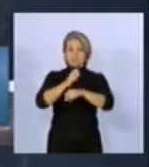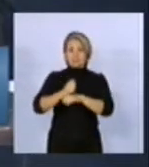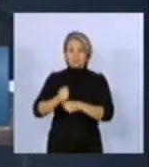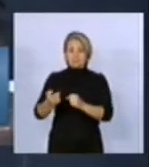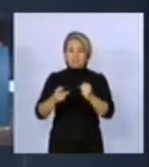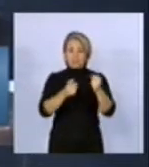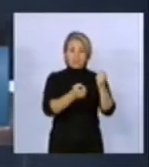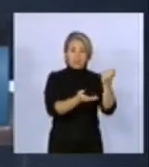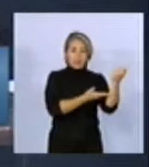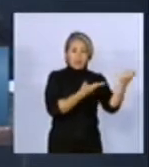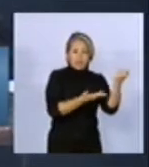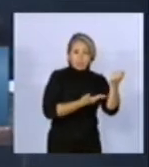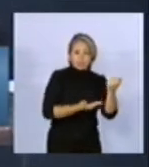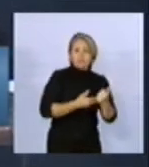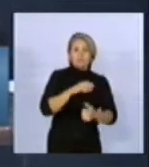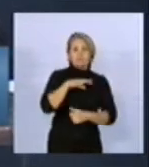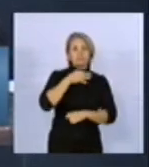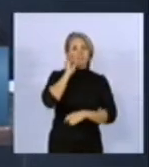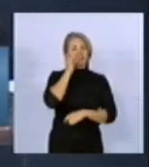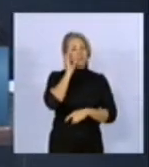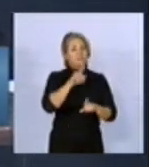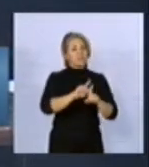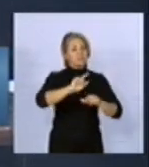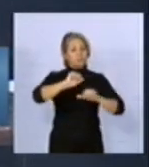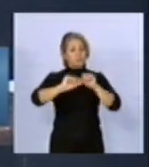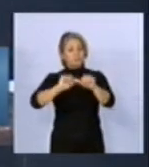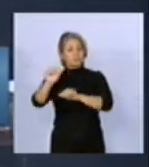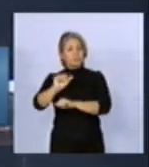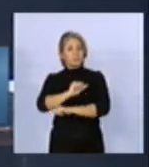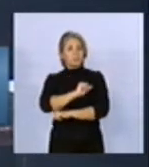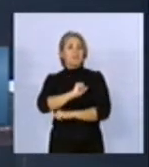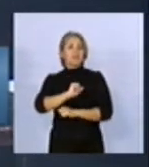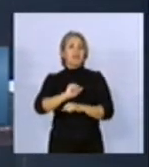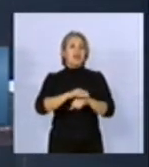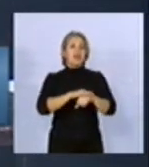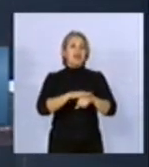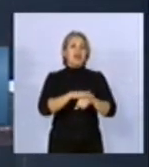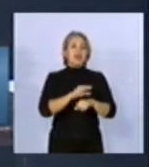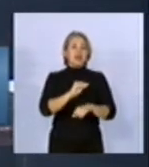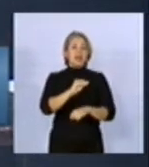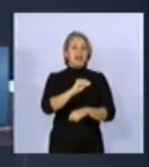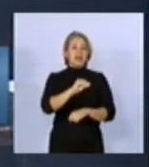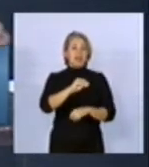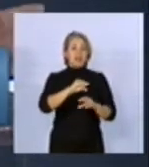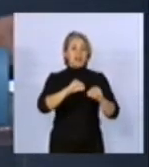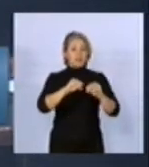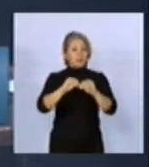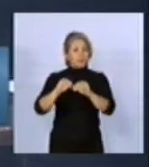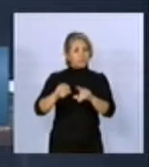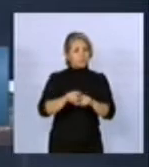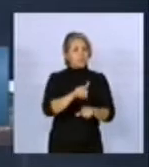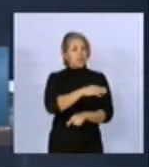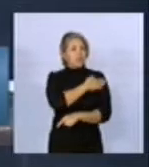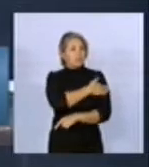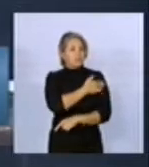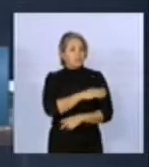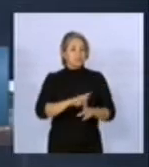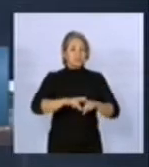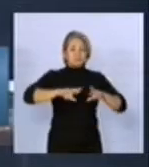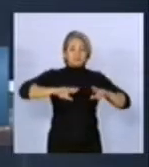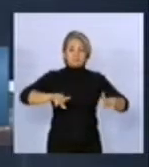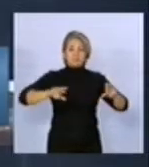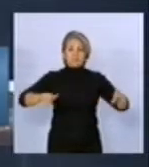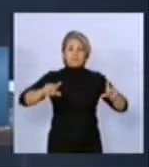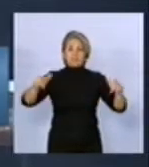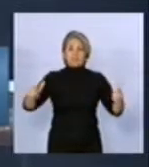café passando Atividade de algodão e o algodão se extinguindo grande parte dessa mão de obra foi